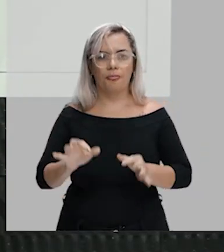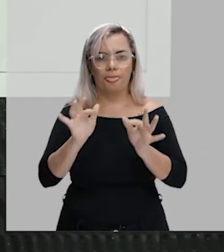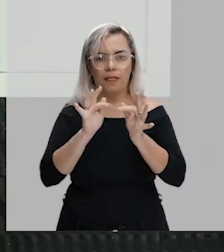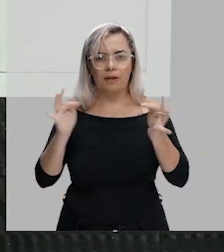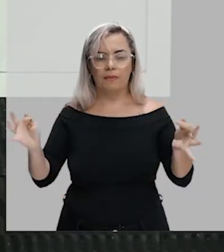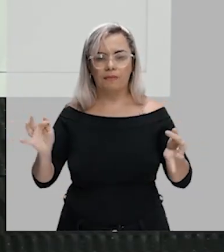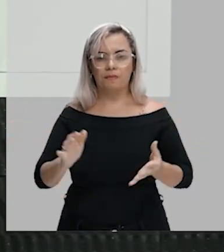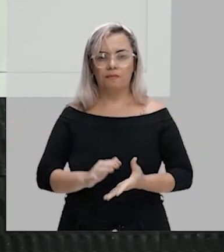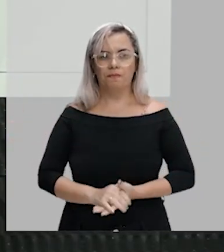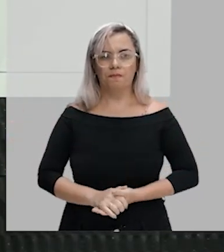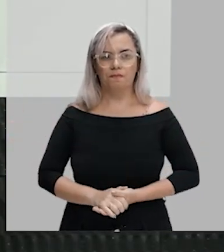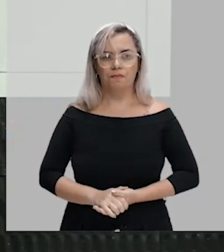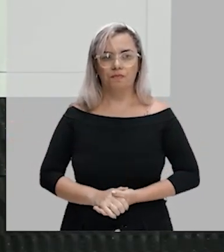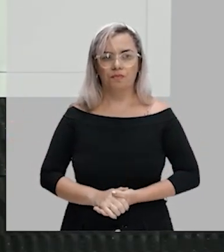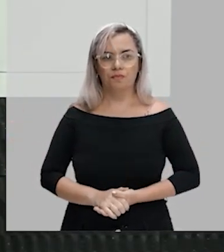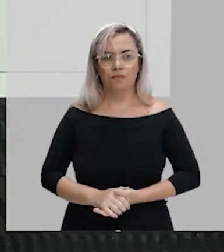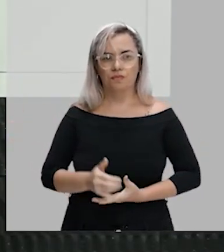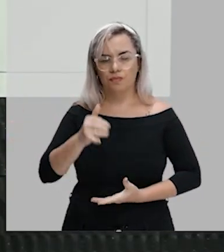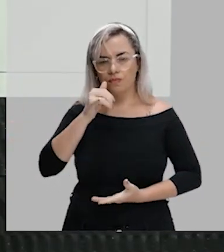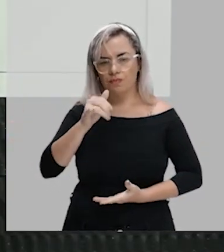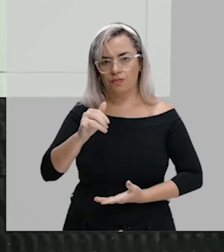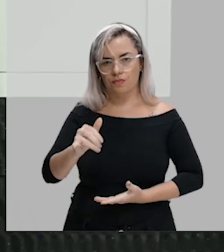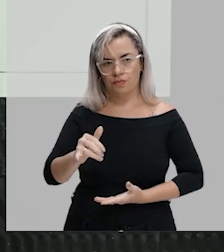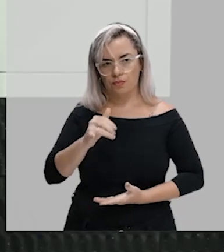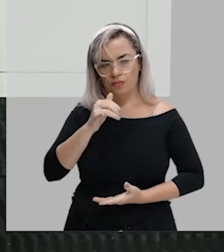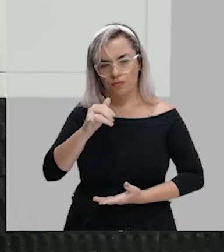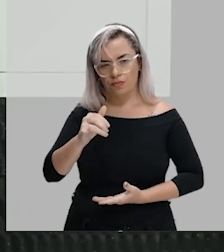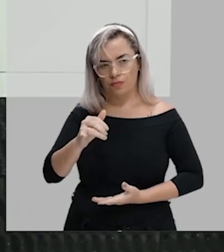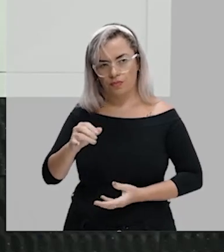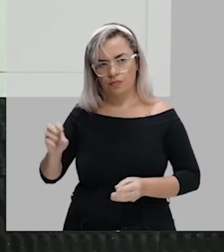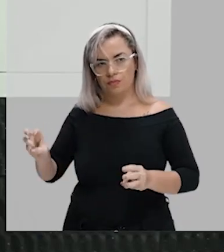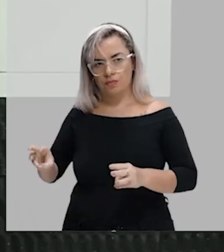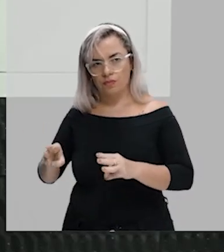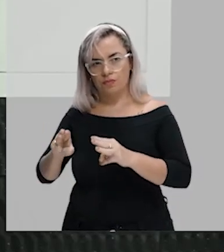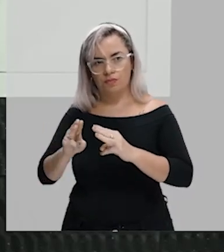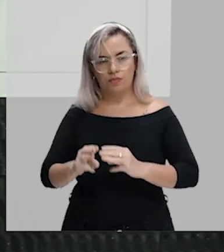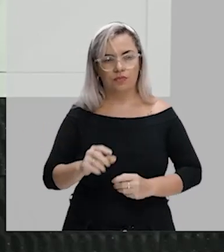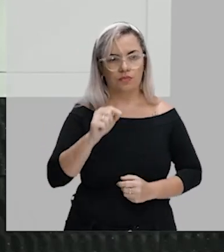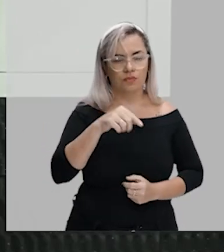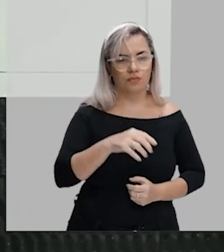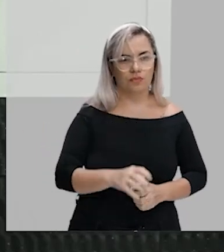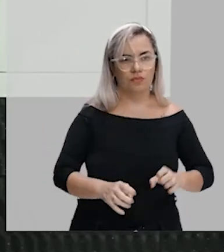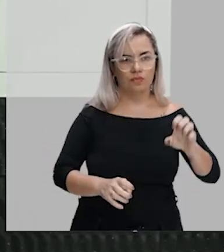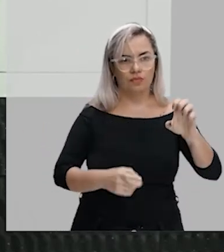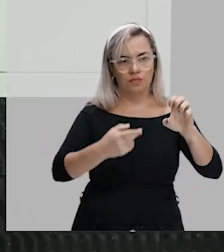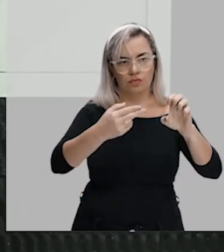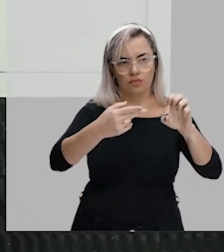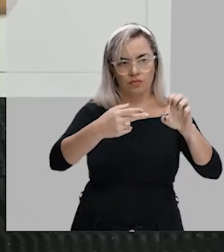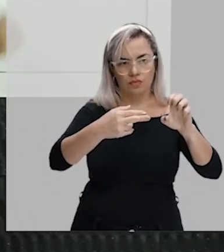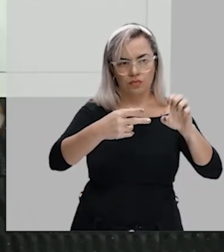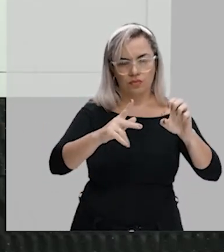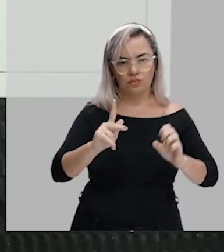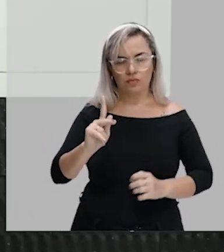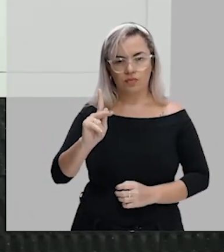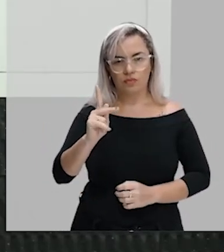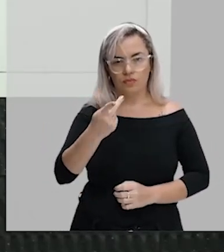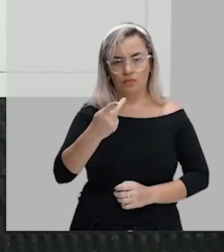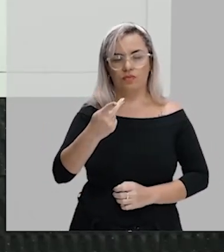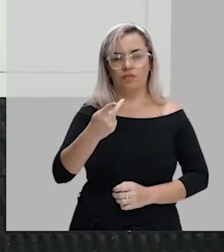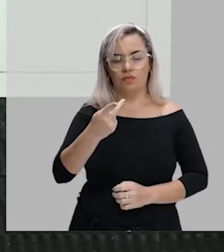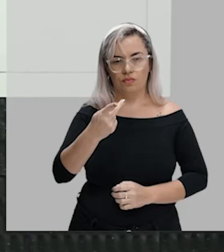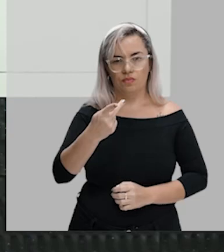Ó. Energia de uma onda é constante de Planck, né? Que é chamado de